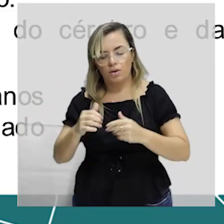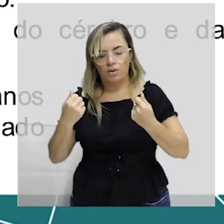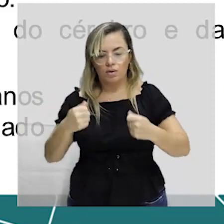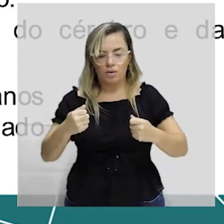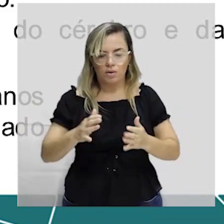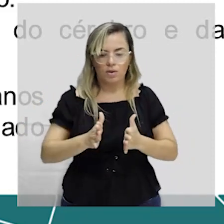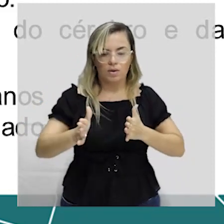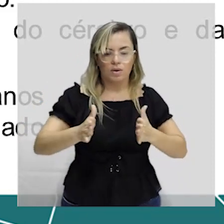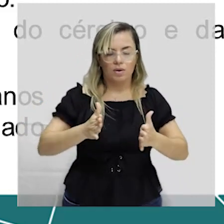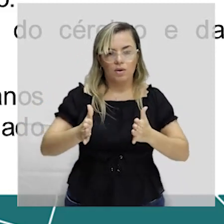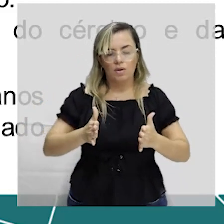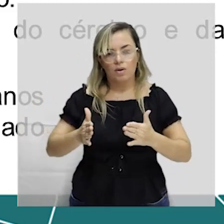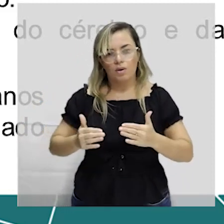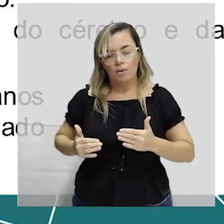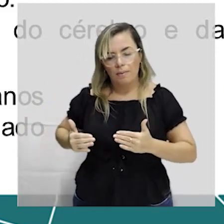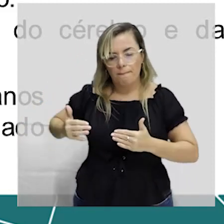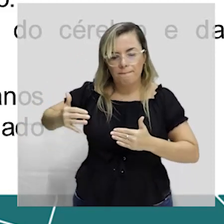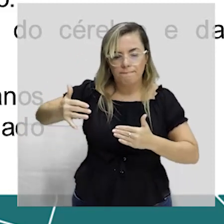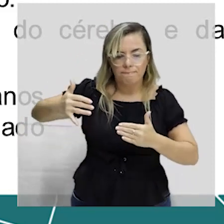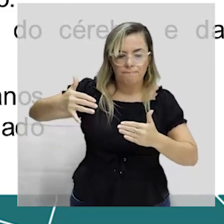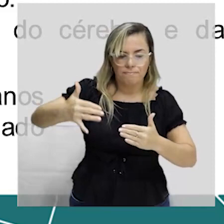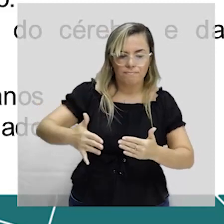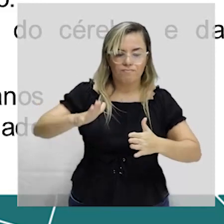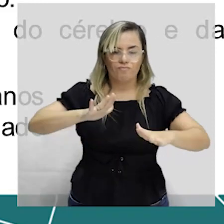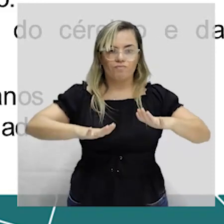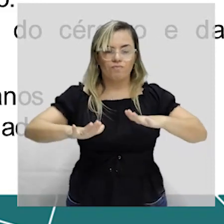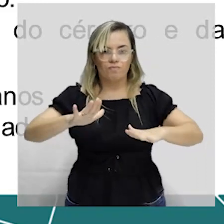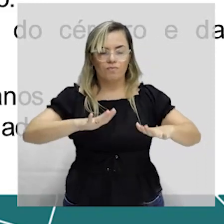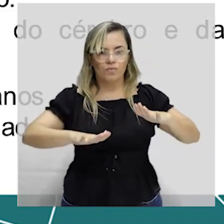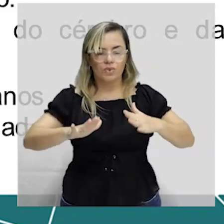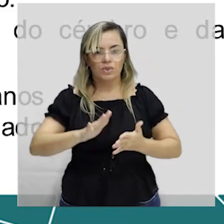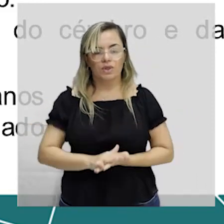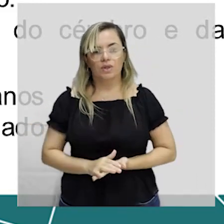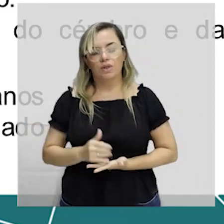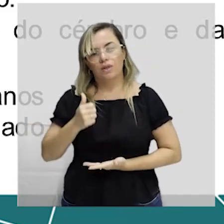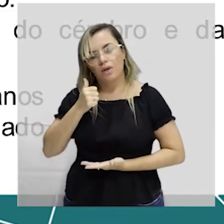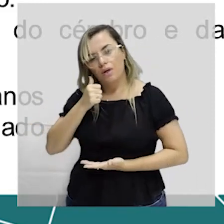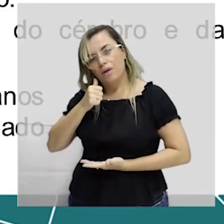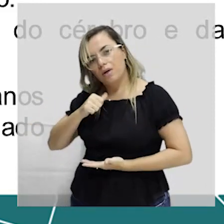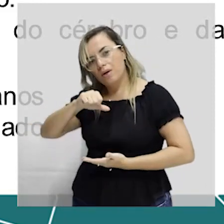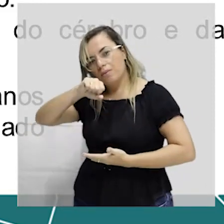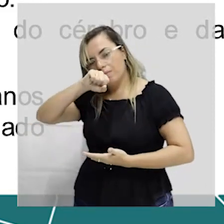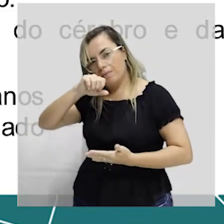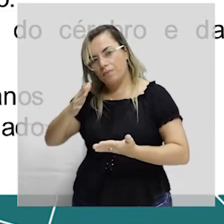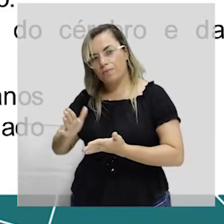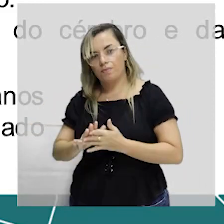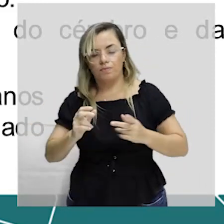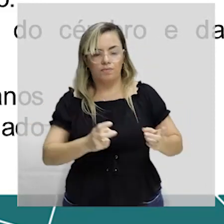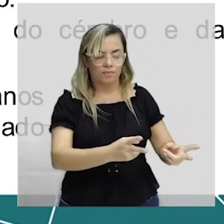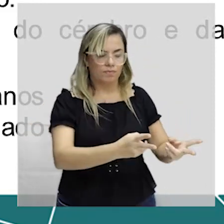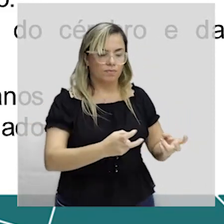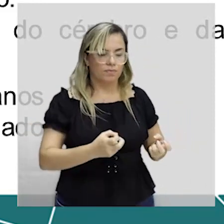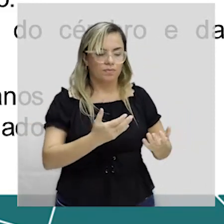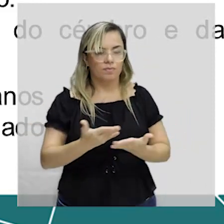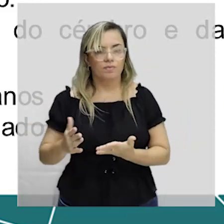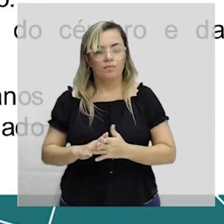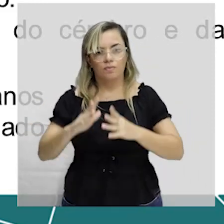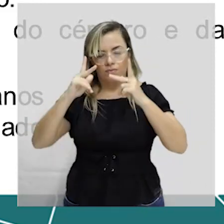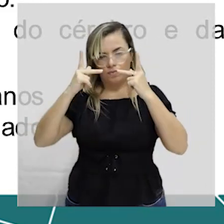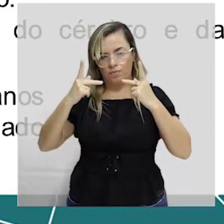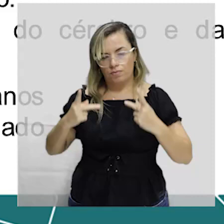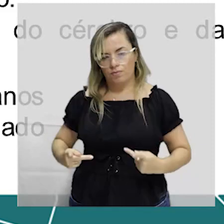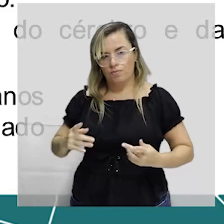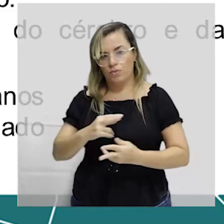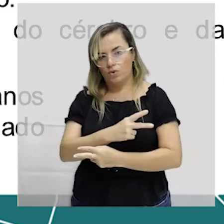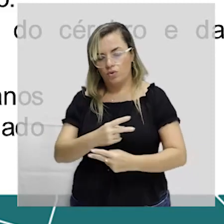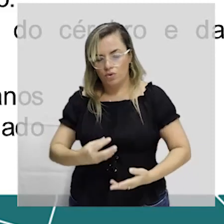necessidade de um período mais prolongado de cuidados maternais. Realmente, você percebe que seres humanos, assim como